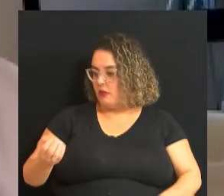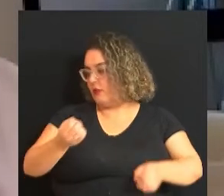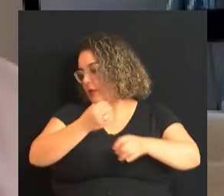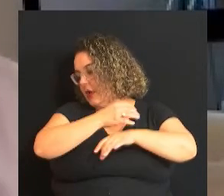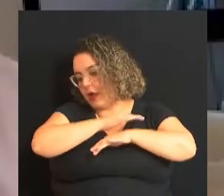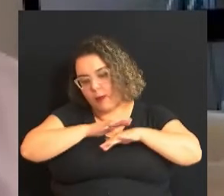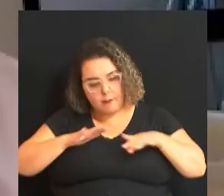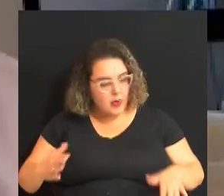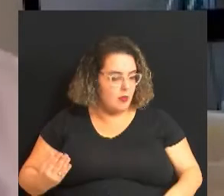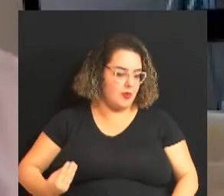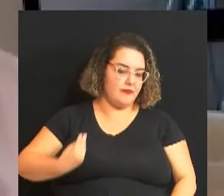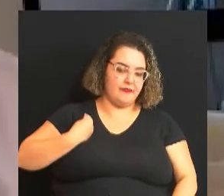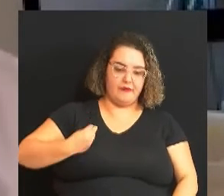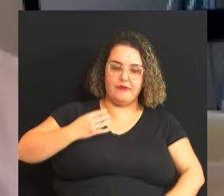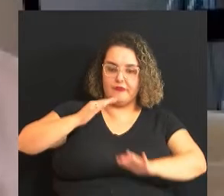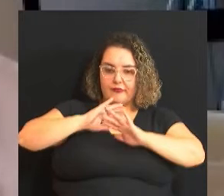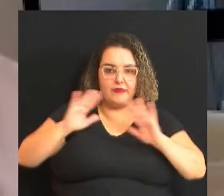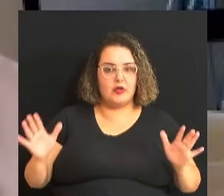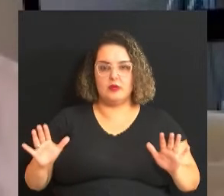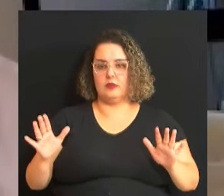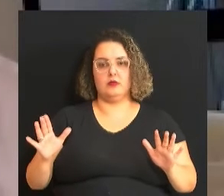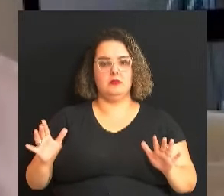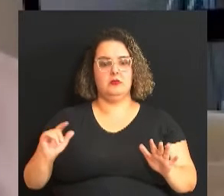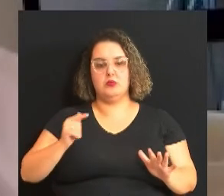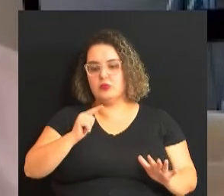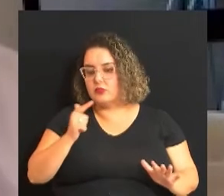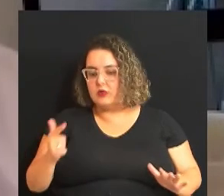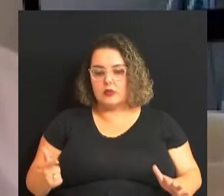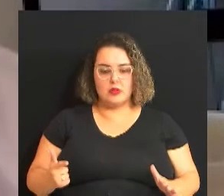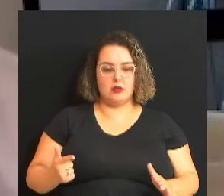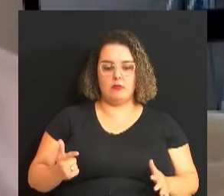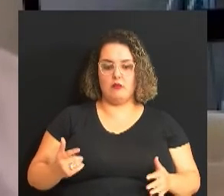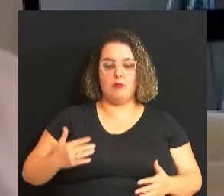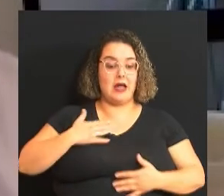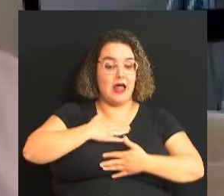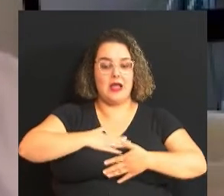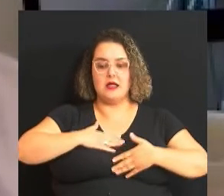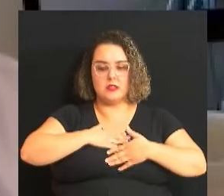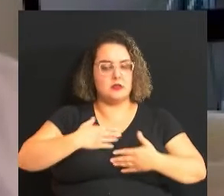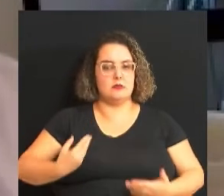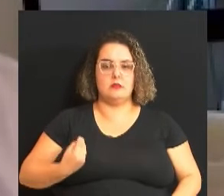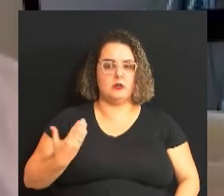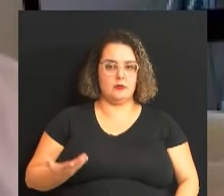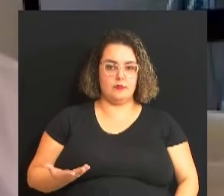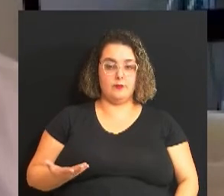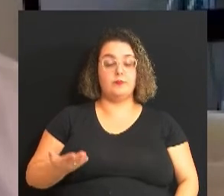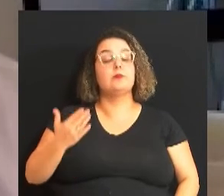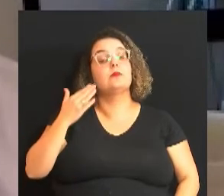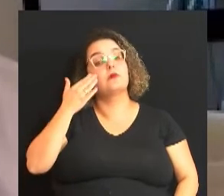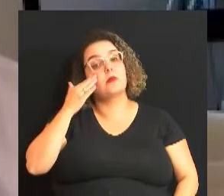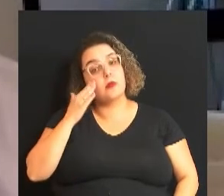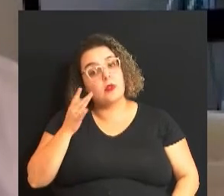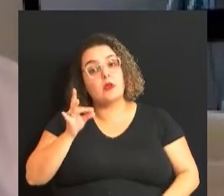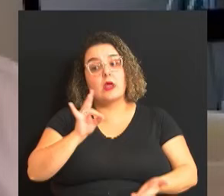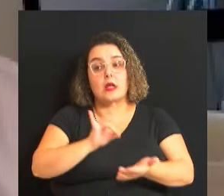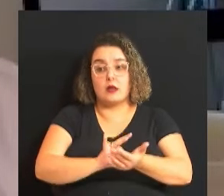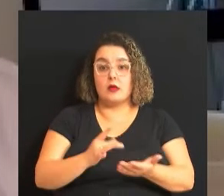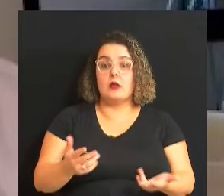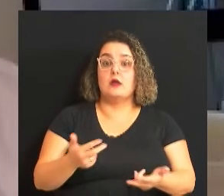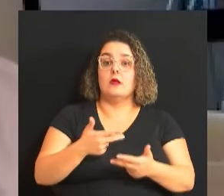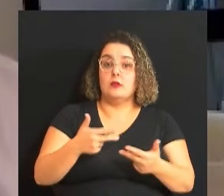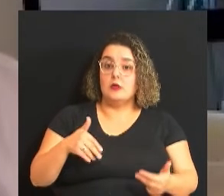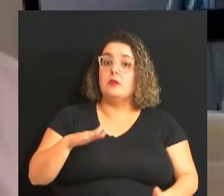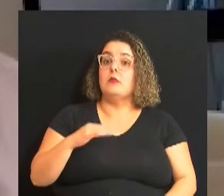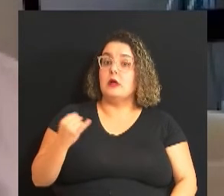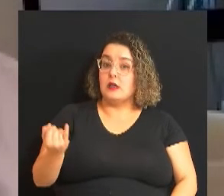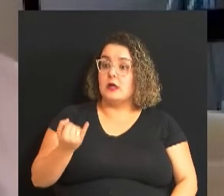aquilo vai trazer um dissabor muito grande para a vida dela. Daí você tem que fazer ela entender que, na verdade, a coisa mais importante que ela